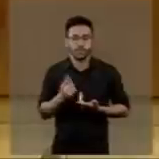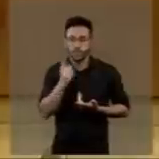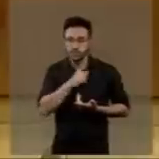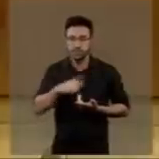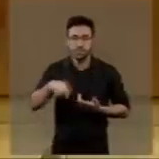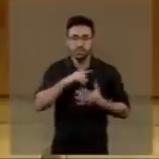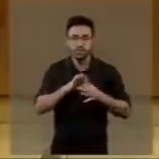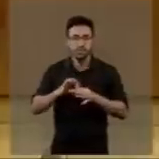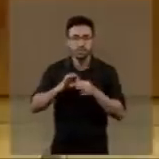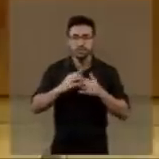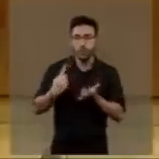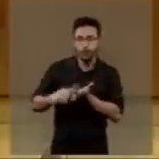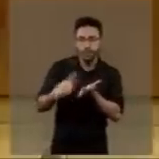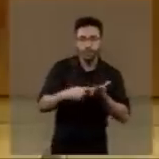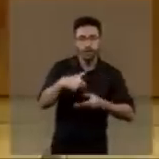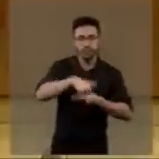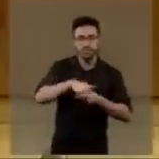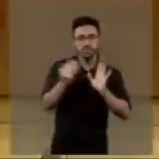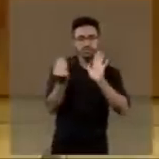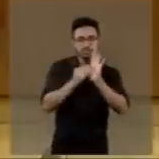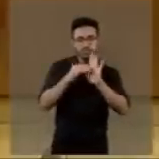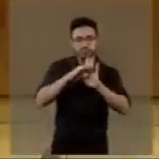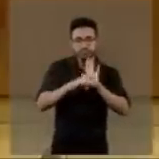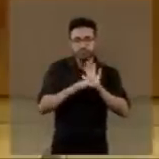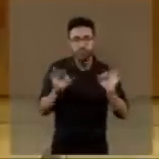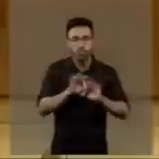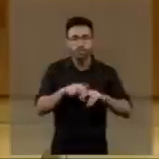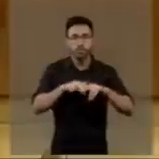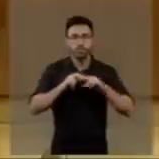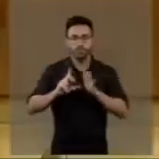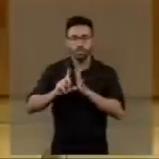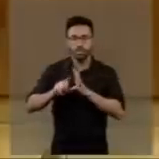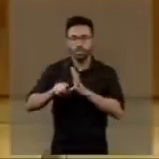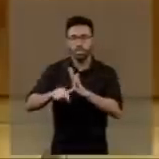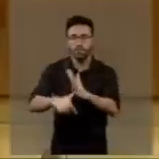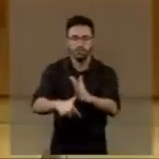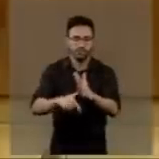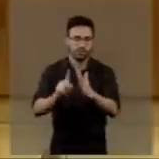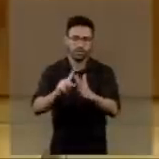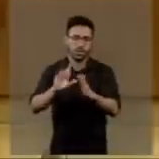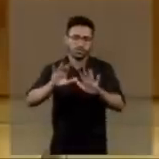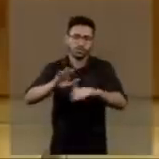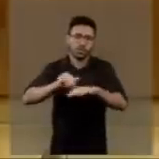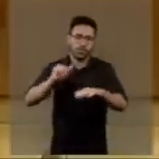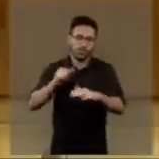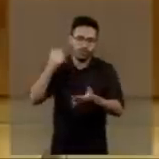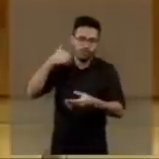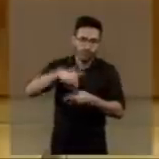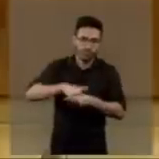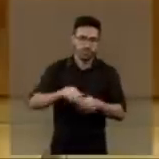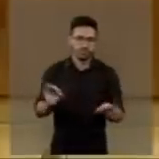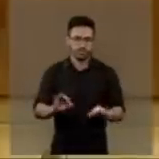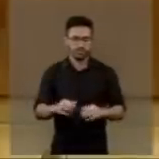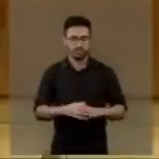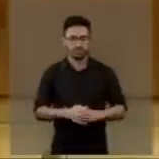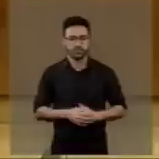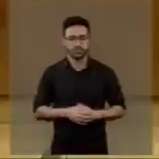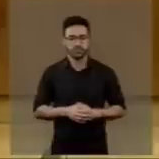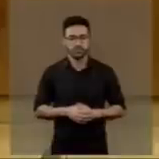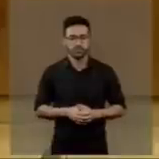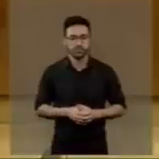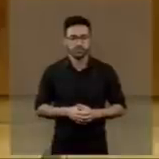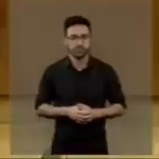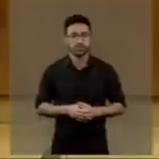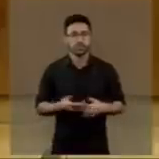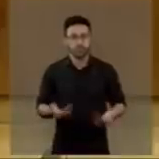integração das votações nas pautas, acabou não sendo chamado. Passo, portanto,